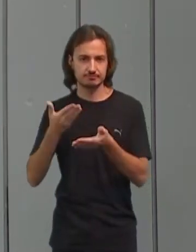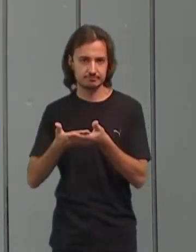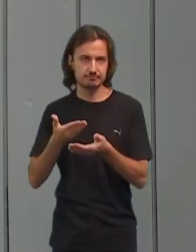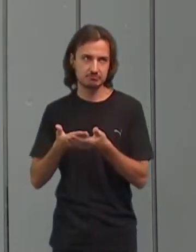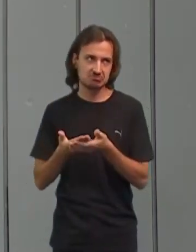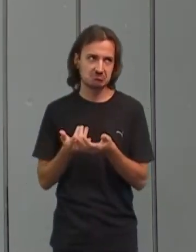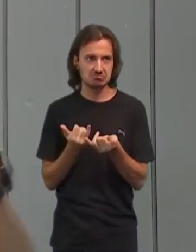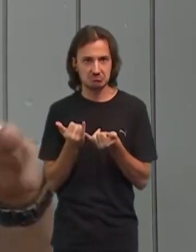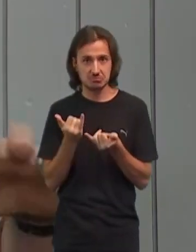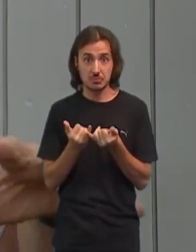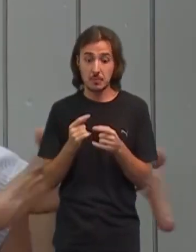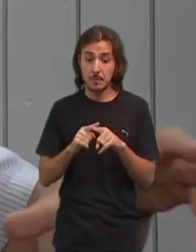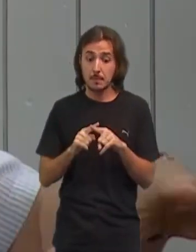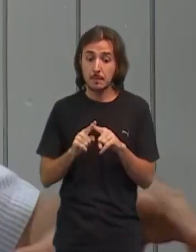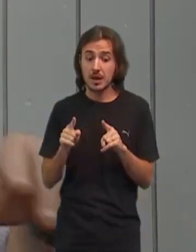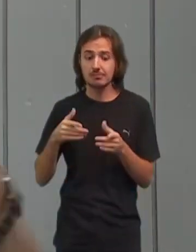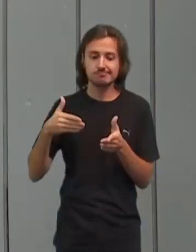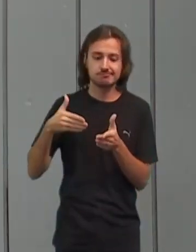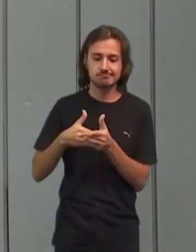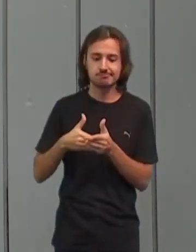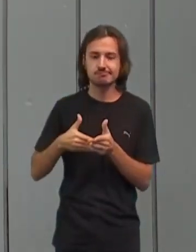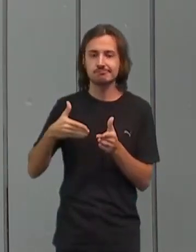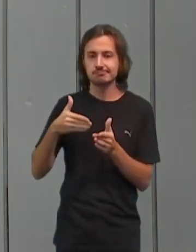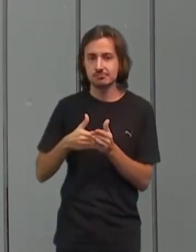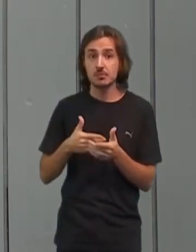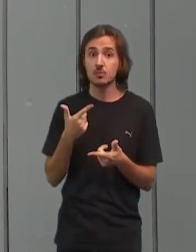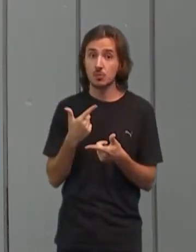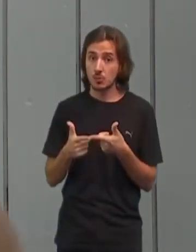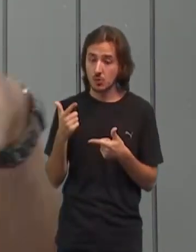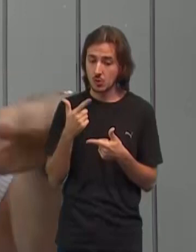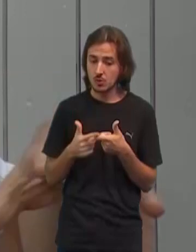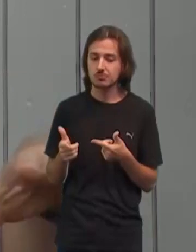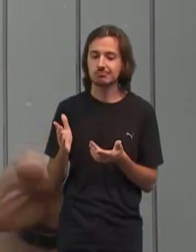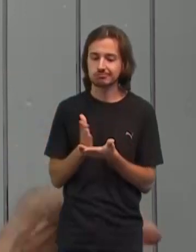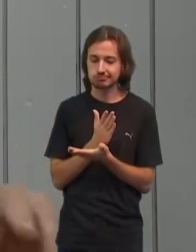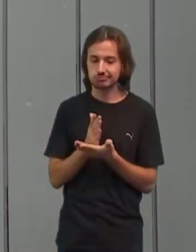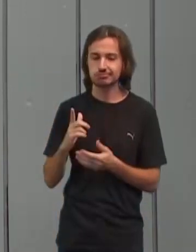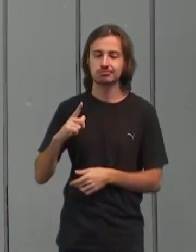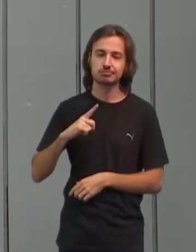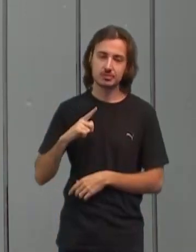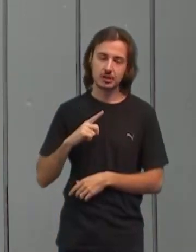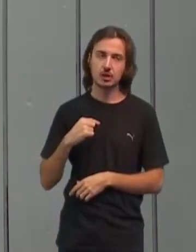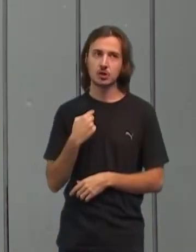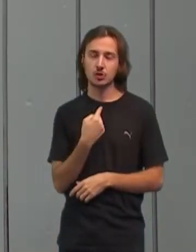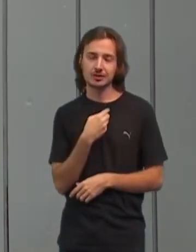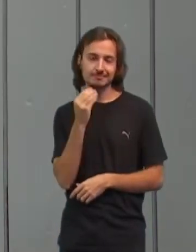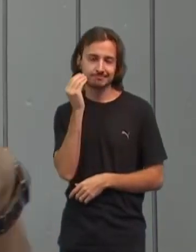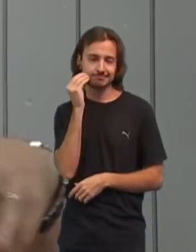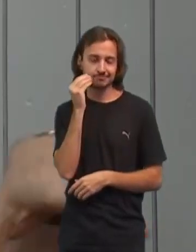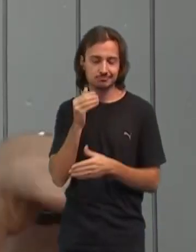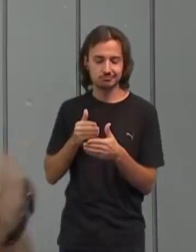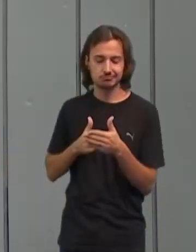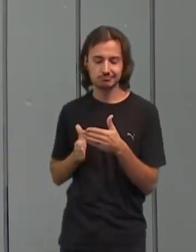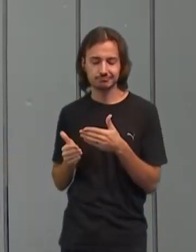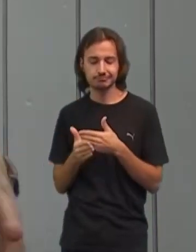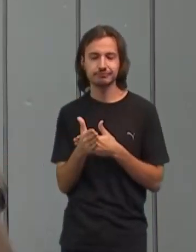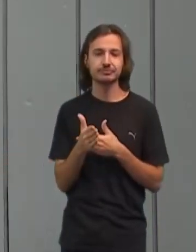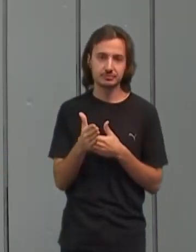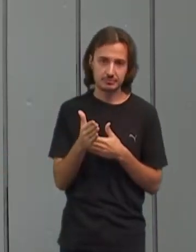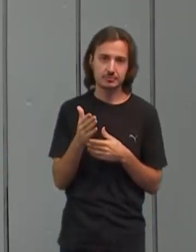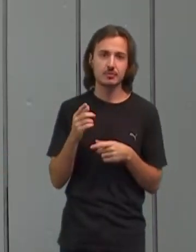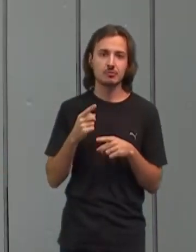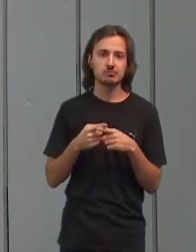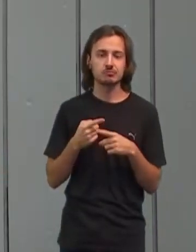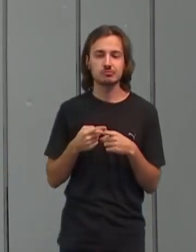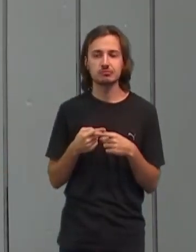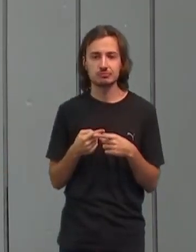alguns empecilhos colocados que estão sendo trabalhados, algumas dúvidas que estão dirimindo